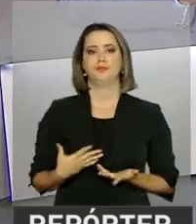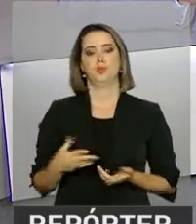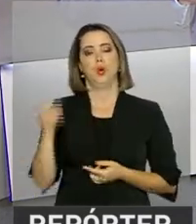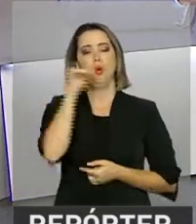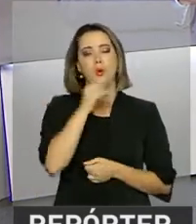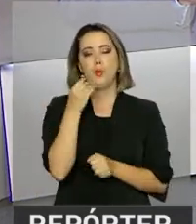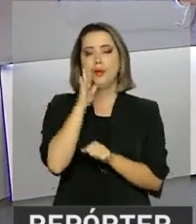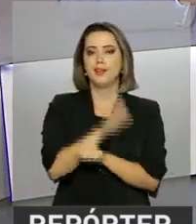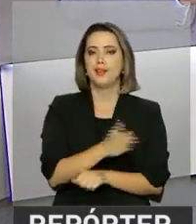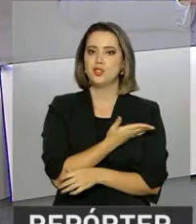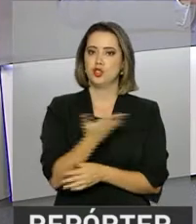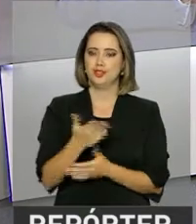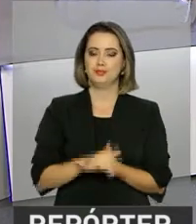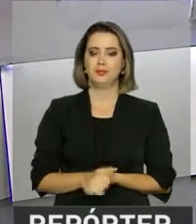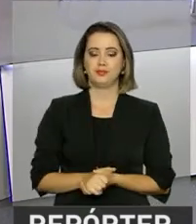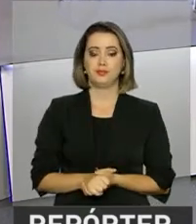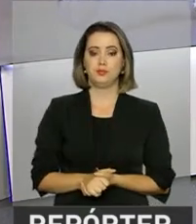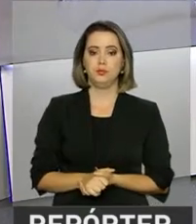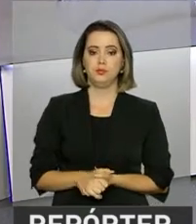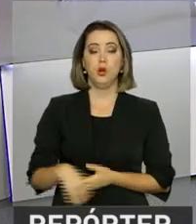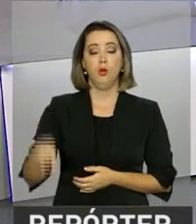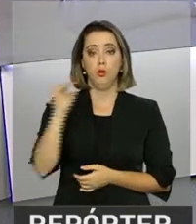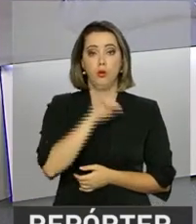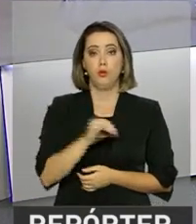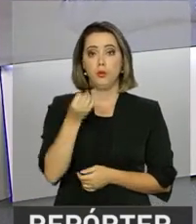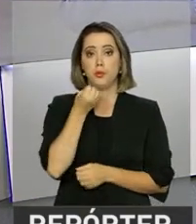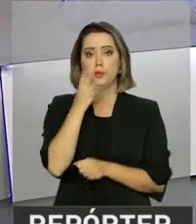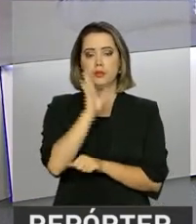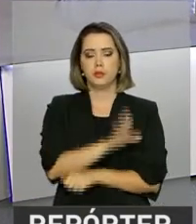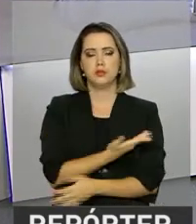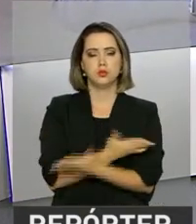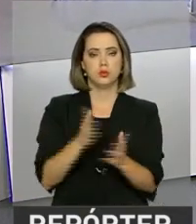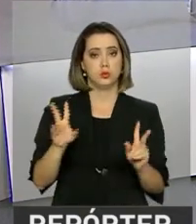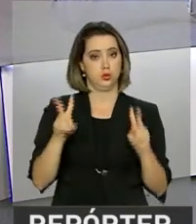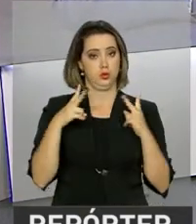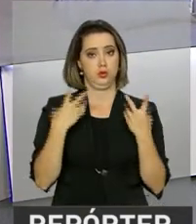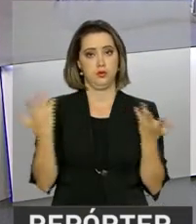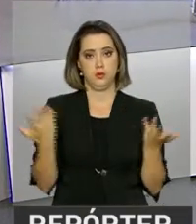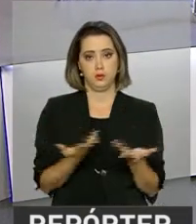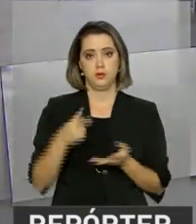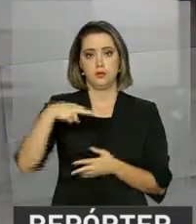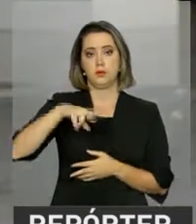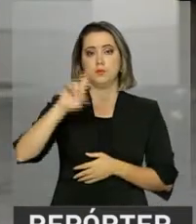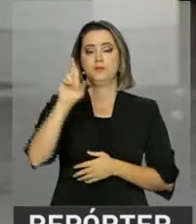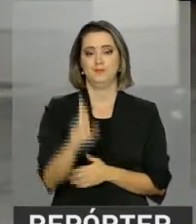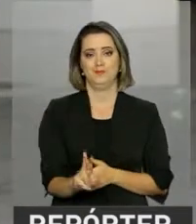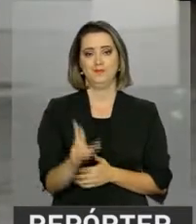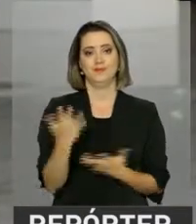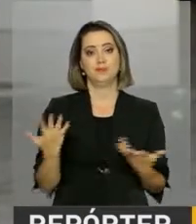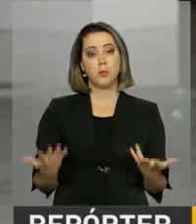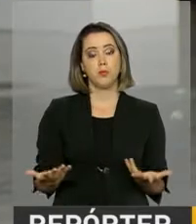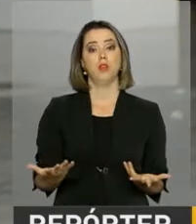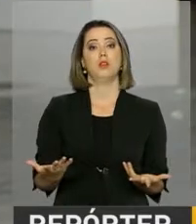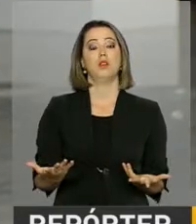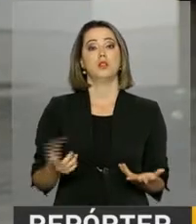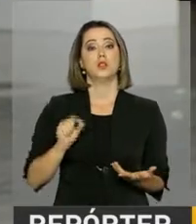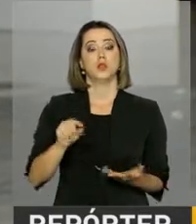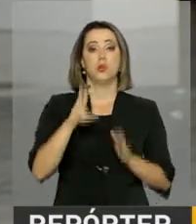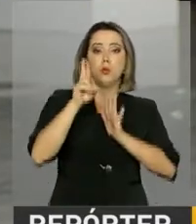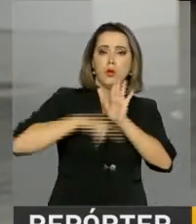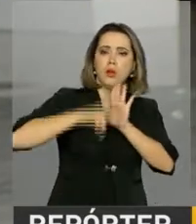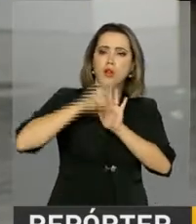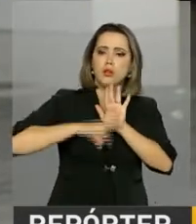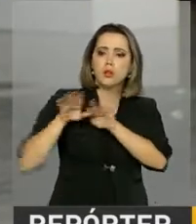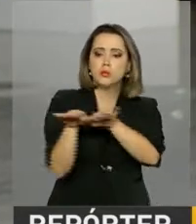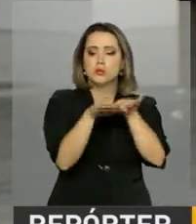ótima tarde pra você ela já me boa tarde boa tarde a todos que nos assistem na tv nbr e olha jaime o relatório de